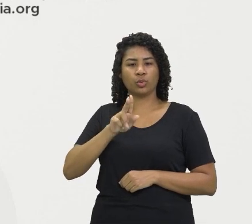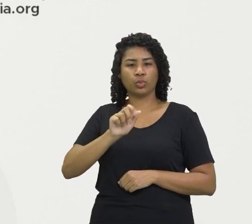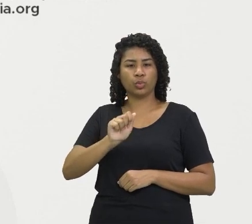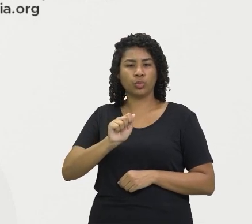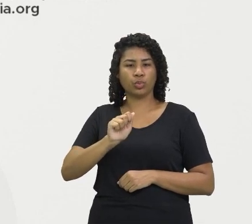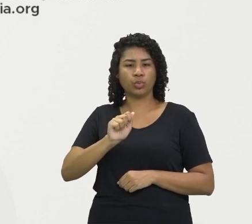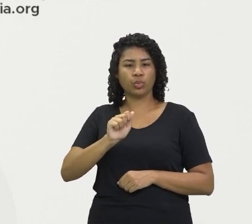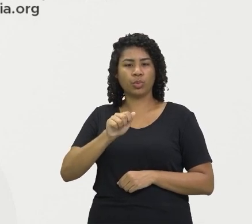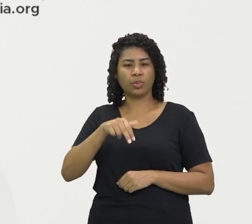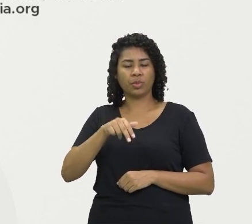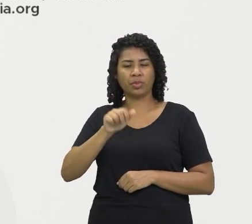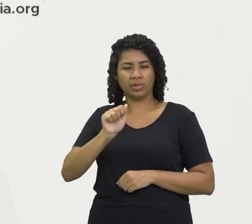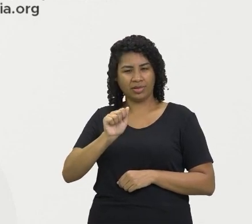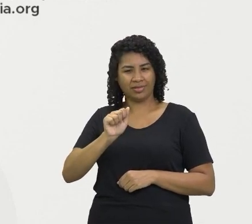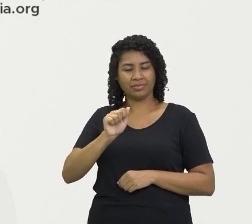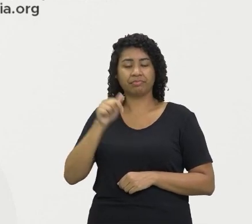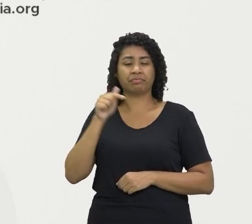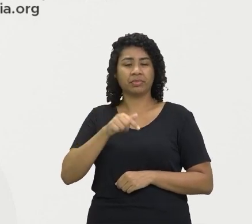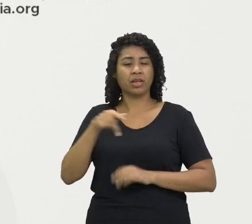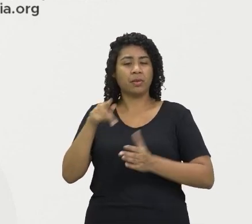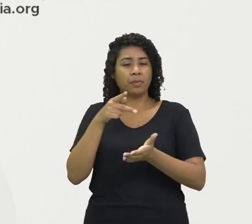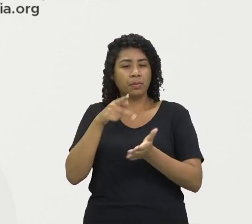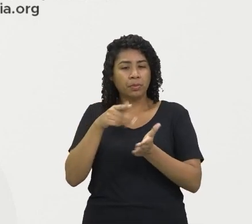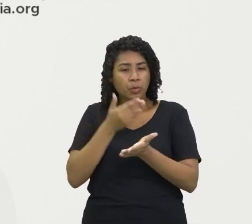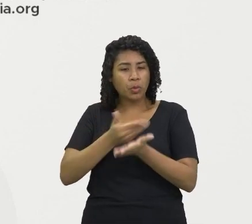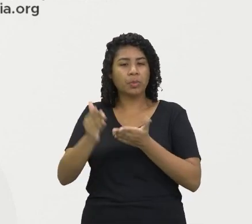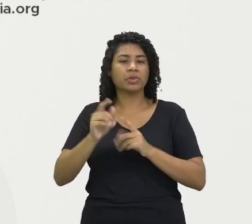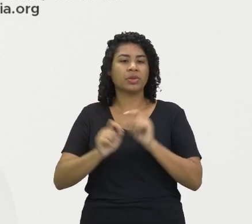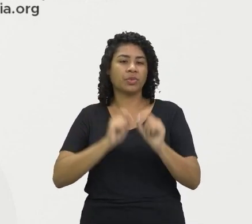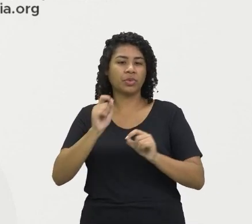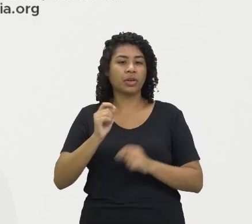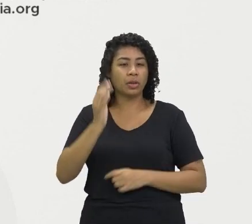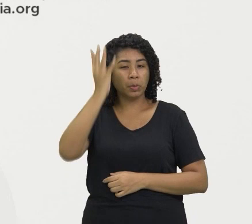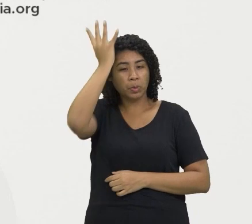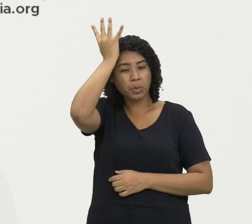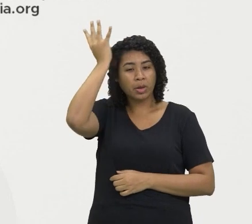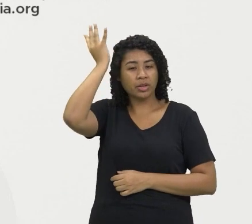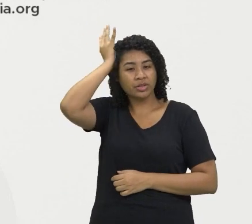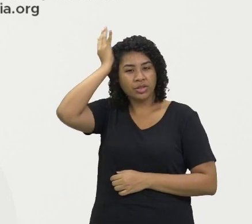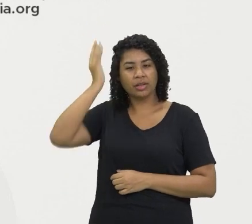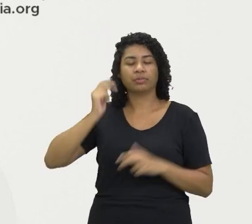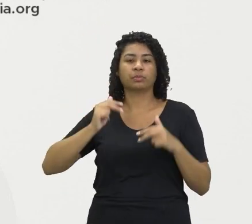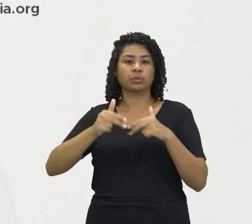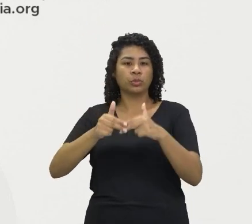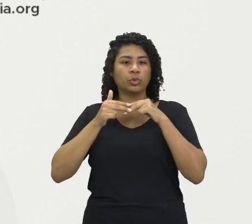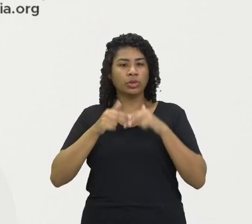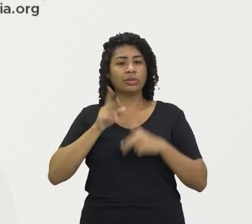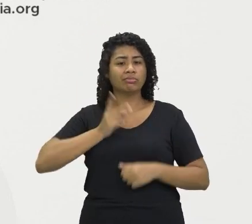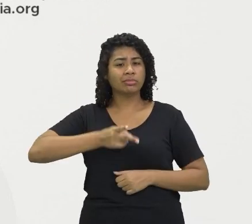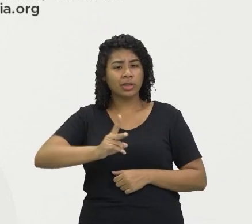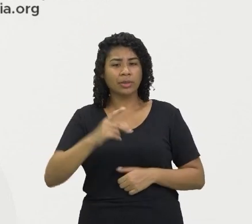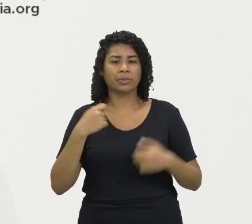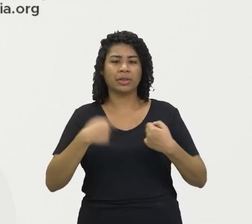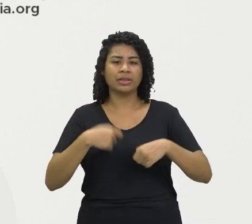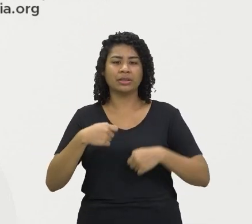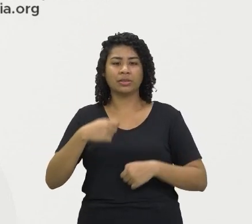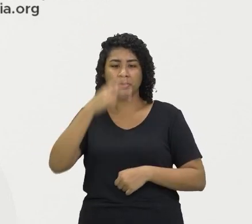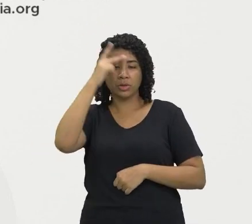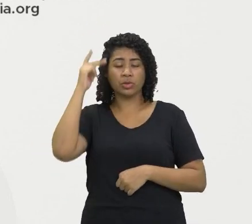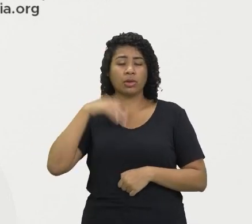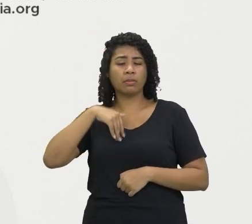Este é muito presente na iniciação dos pajés Yanomamis e deve ser sempre se dar sob a condução dos mais